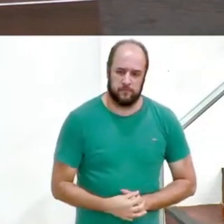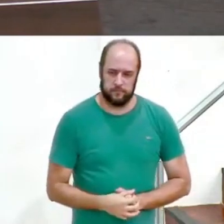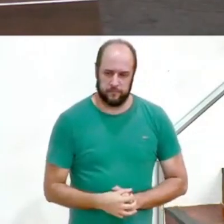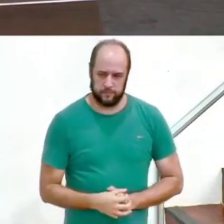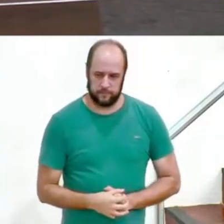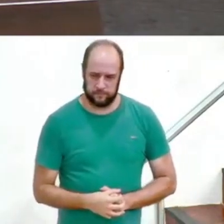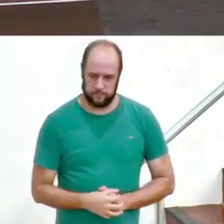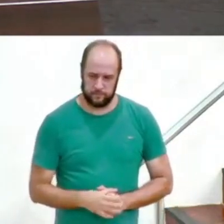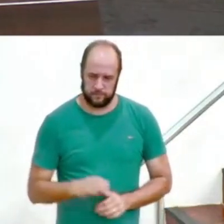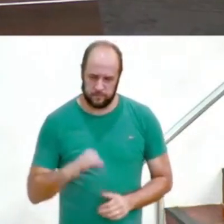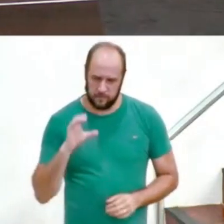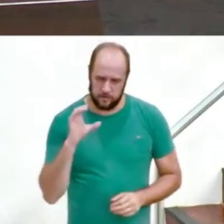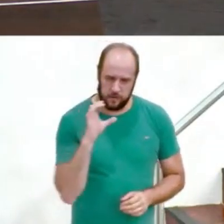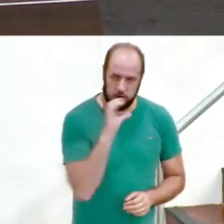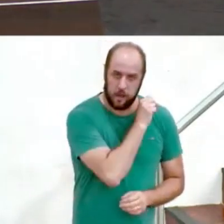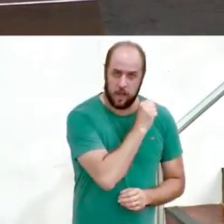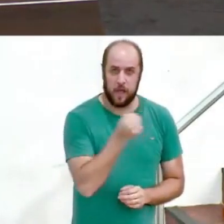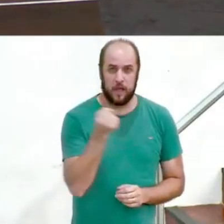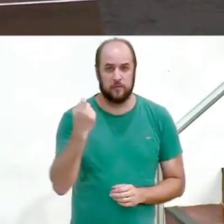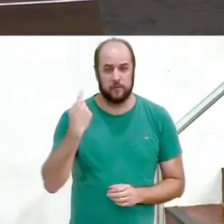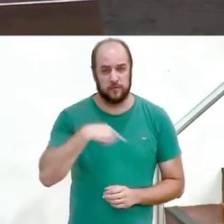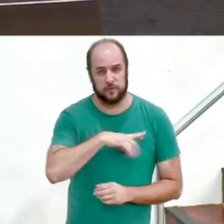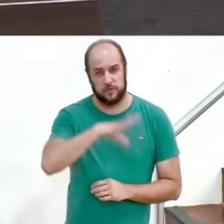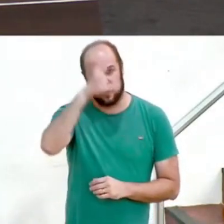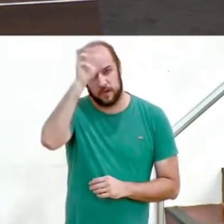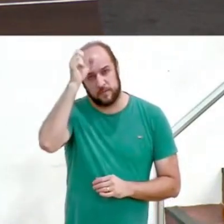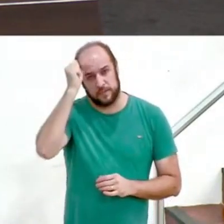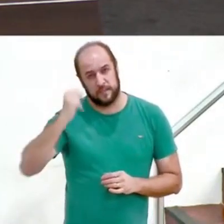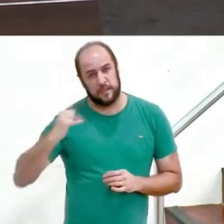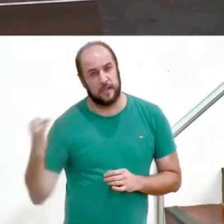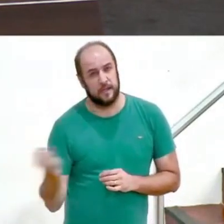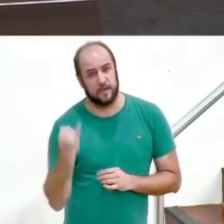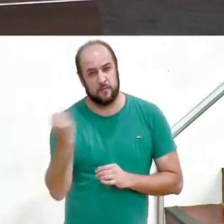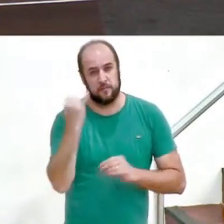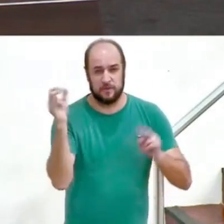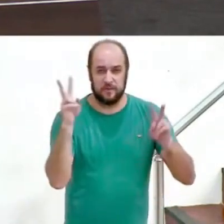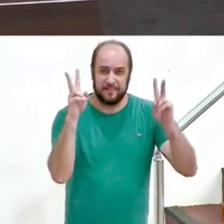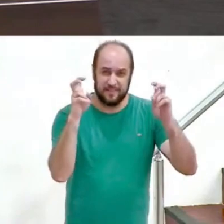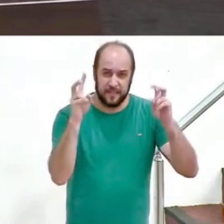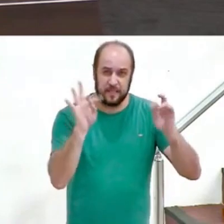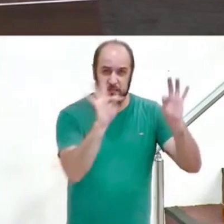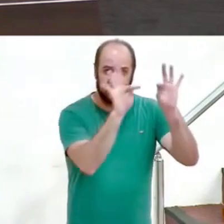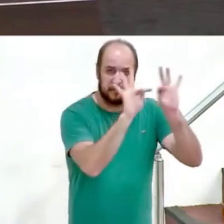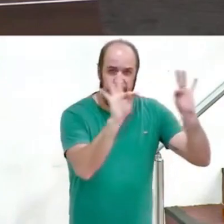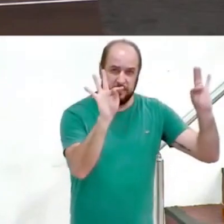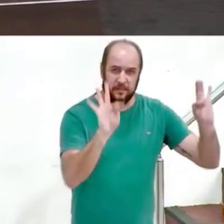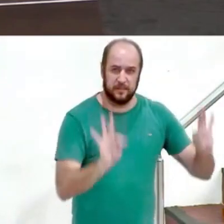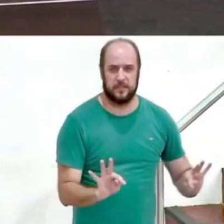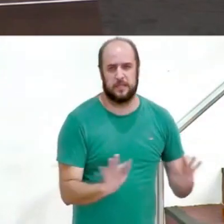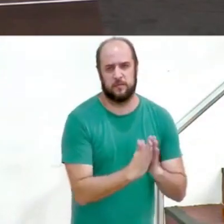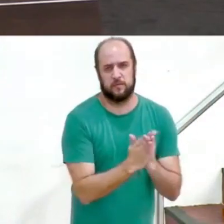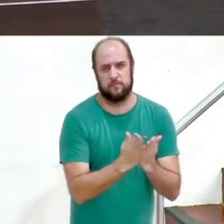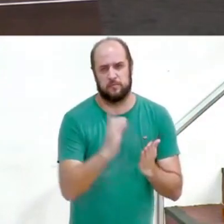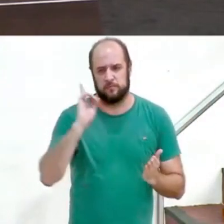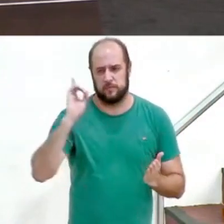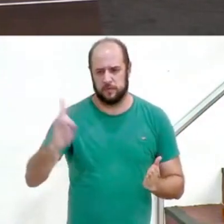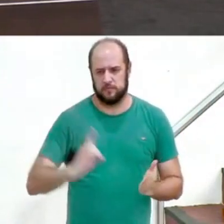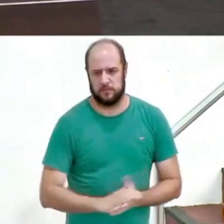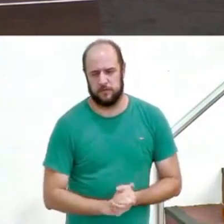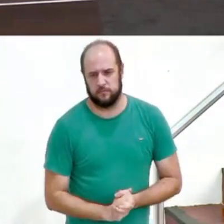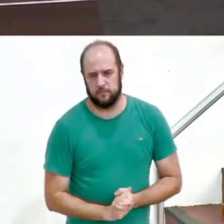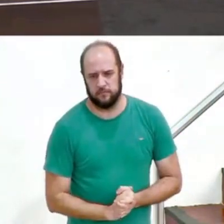Rapidamente nós aprendemos a importância do tema templo nas Escrituras